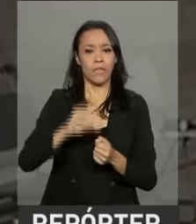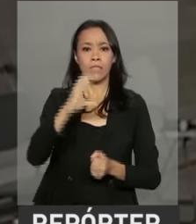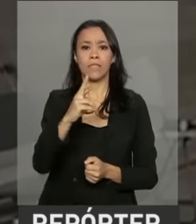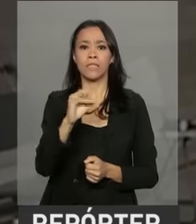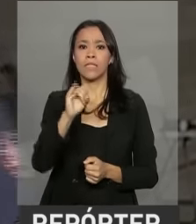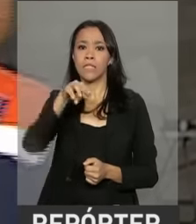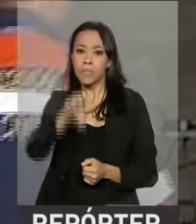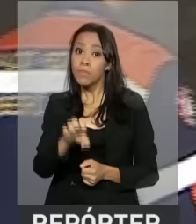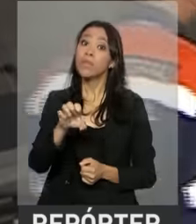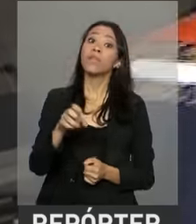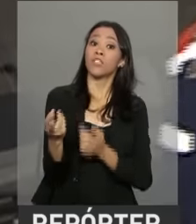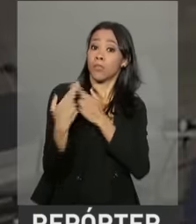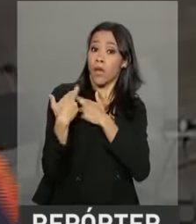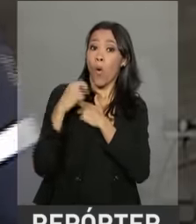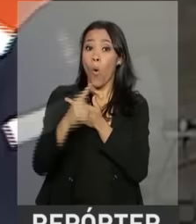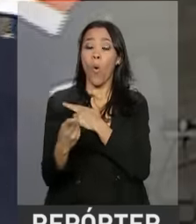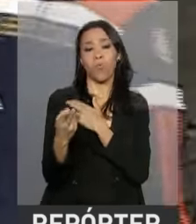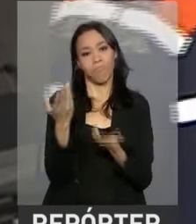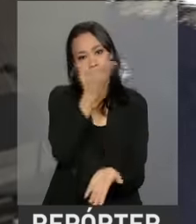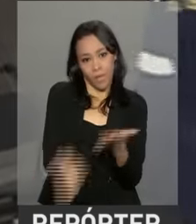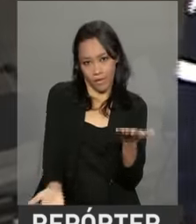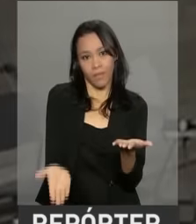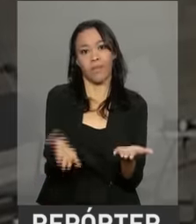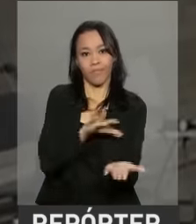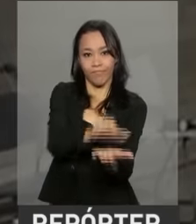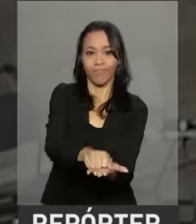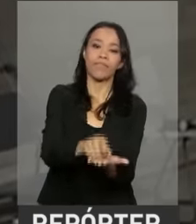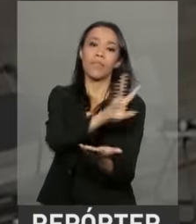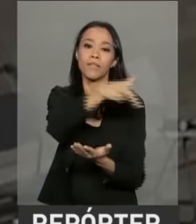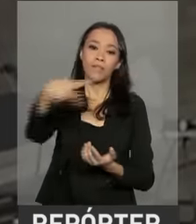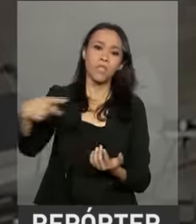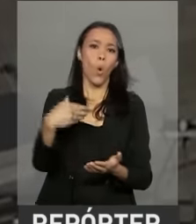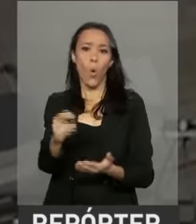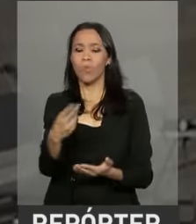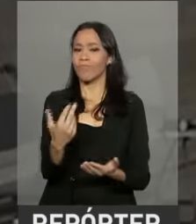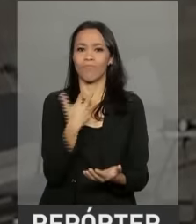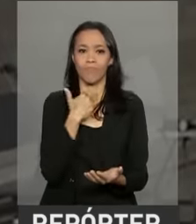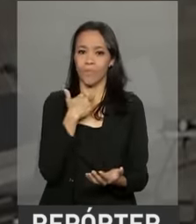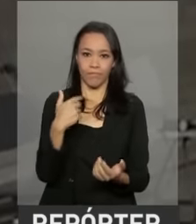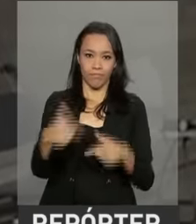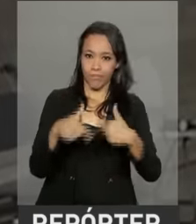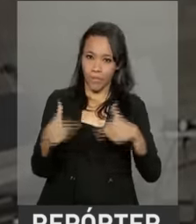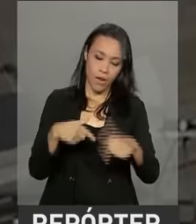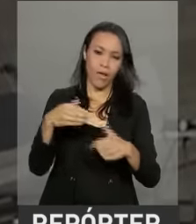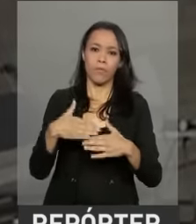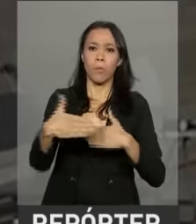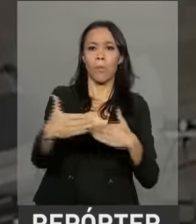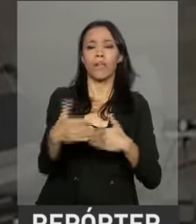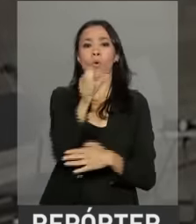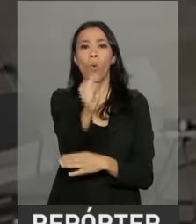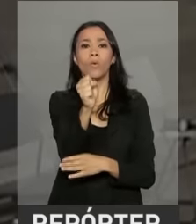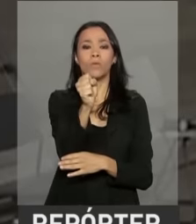deve ser condenada à perta do mandato e ficar inabilitada para exercer qualquer função pública pelo prazo de